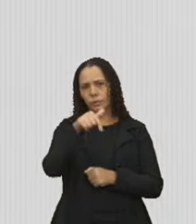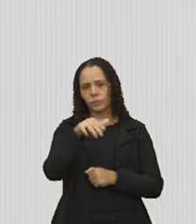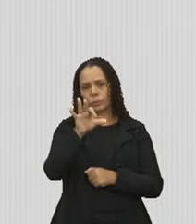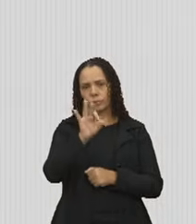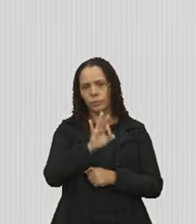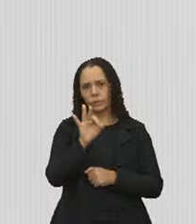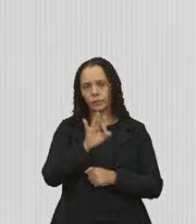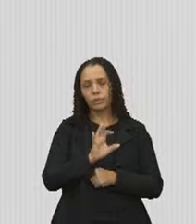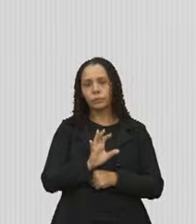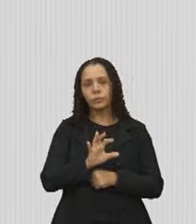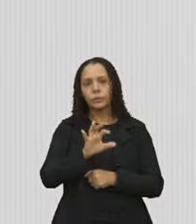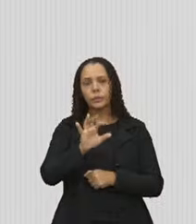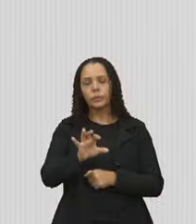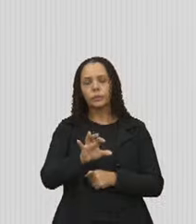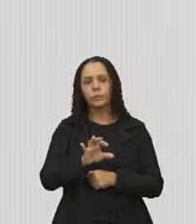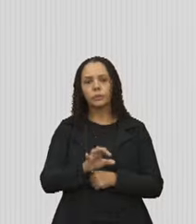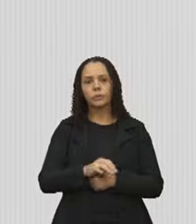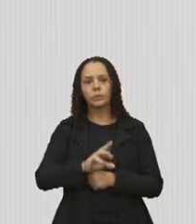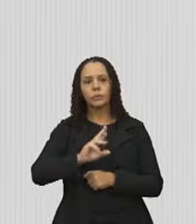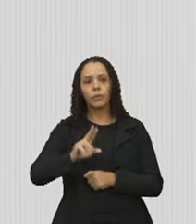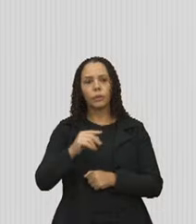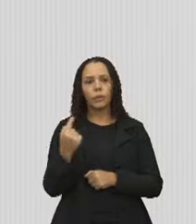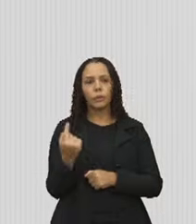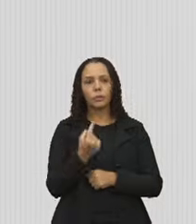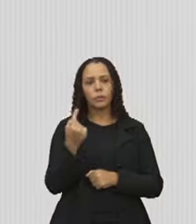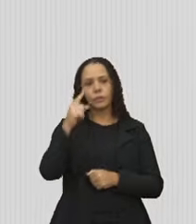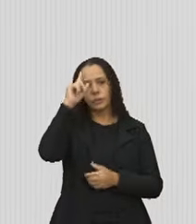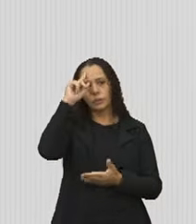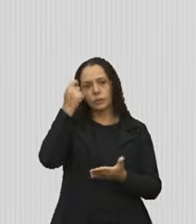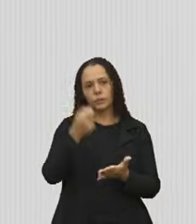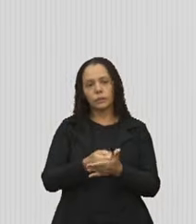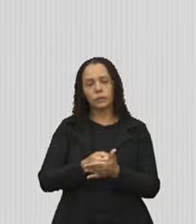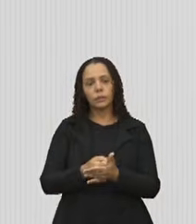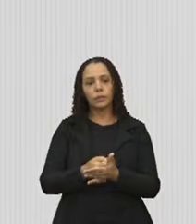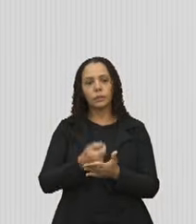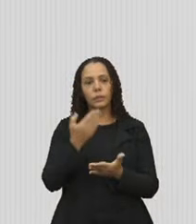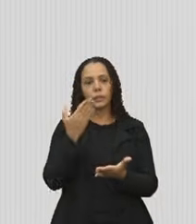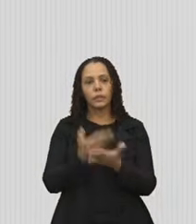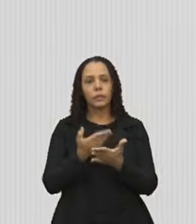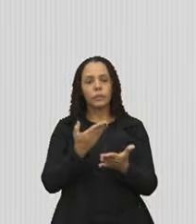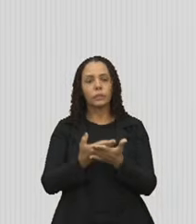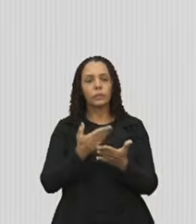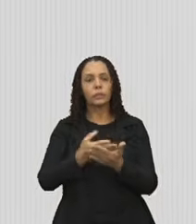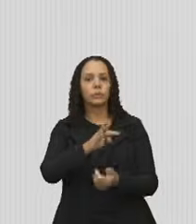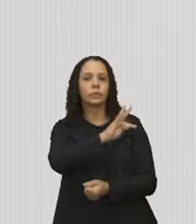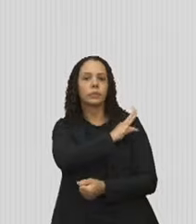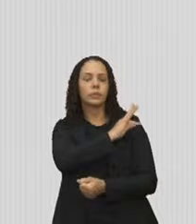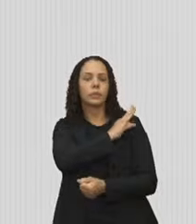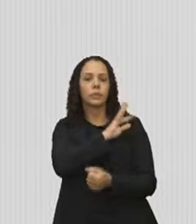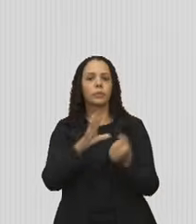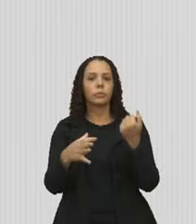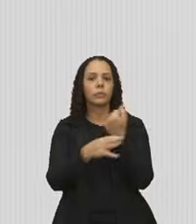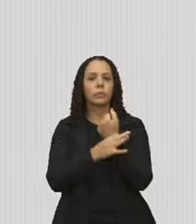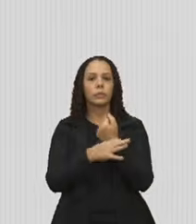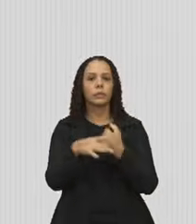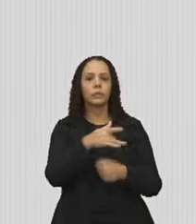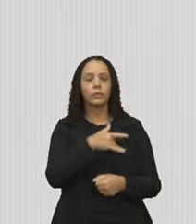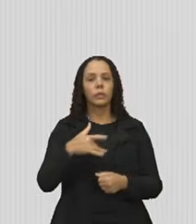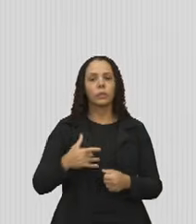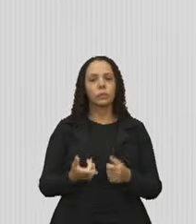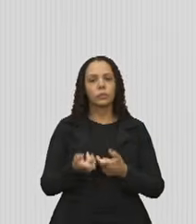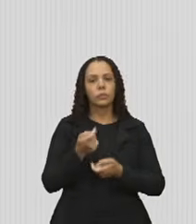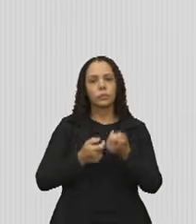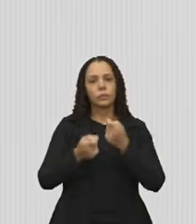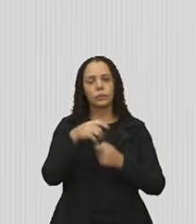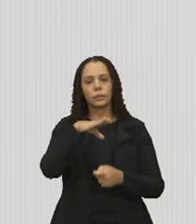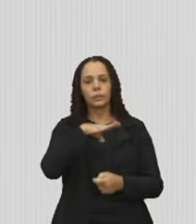E isso não é uma canetada. Isso são estudos técnicos para garantir a saúde financeira do